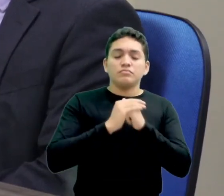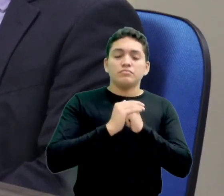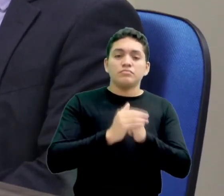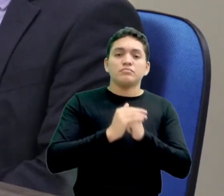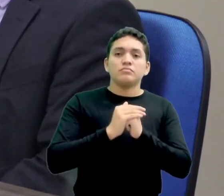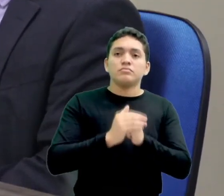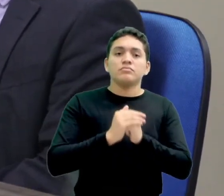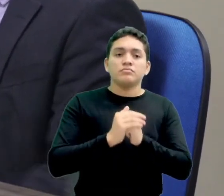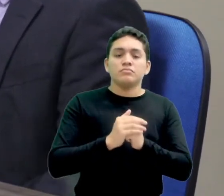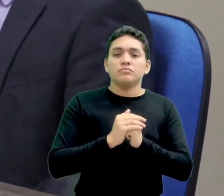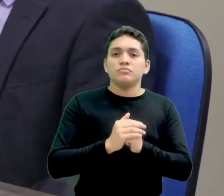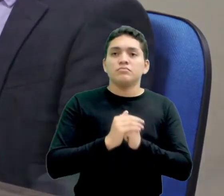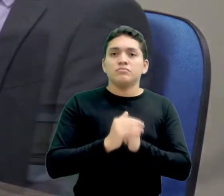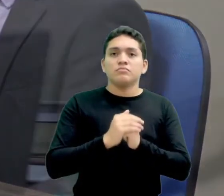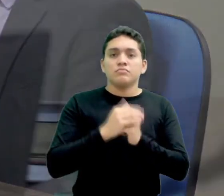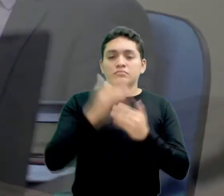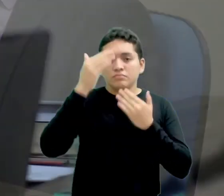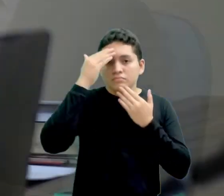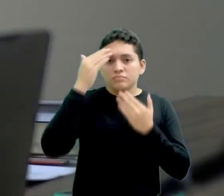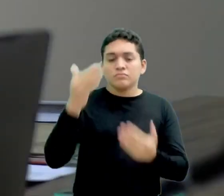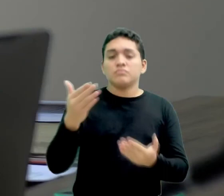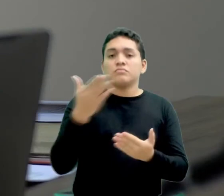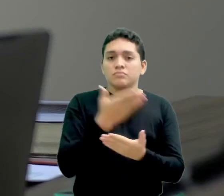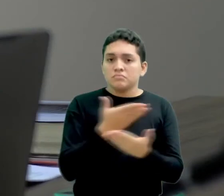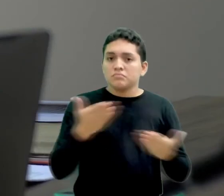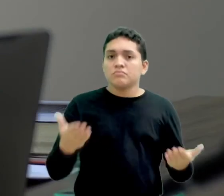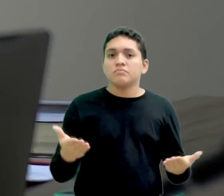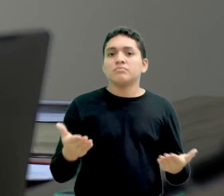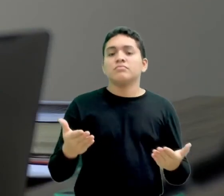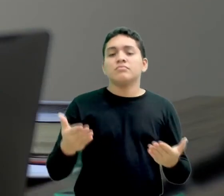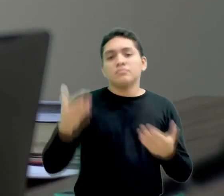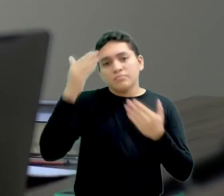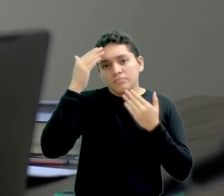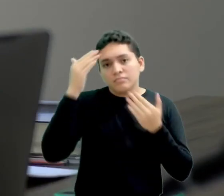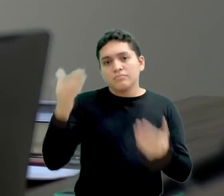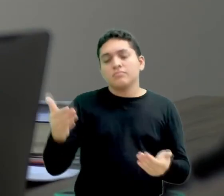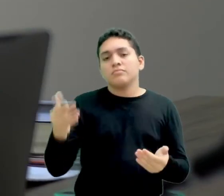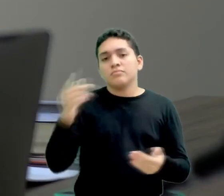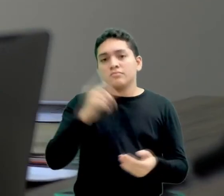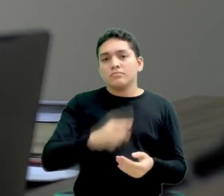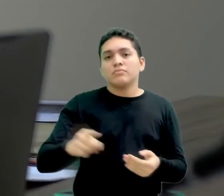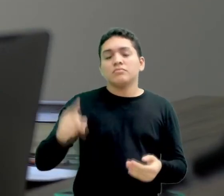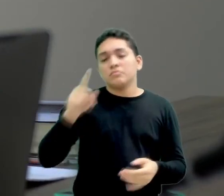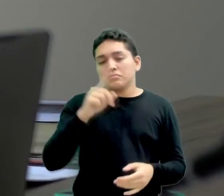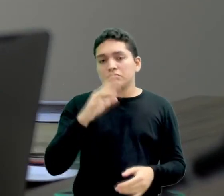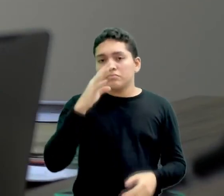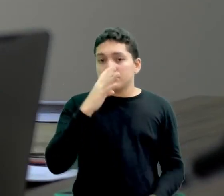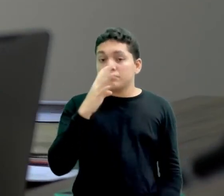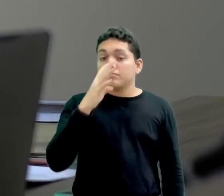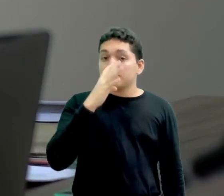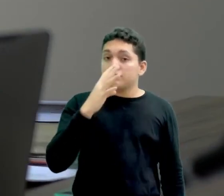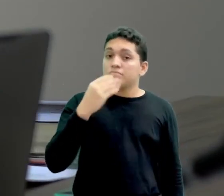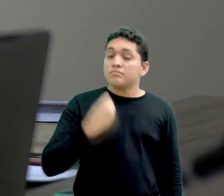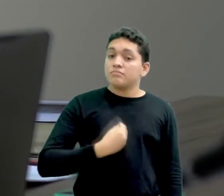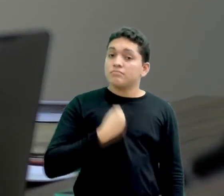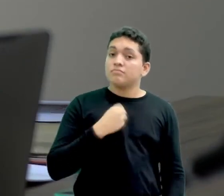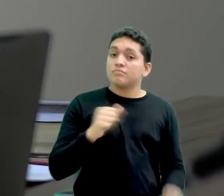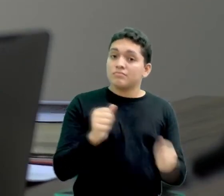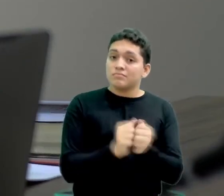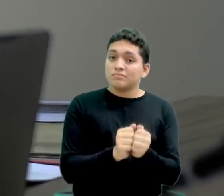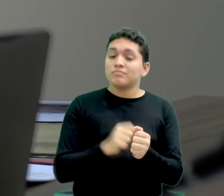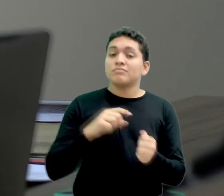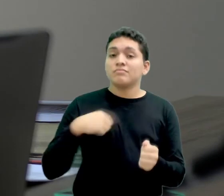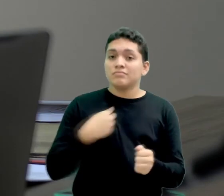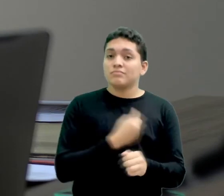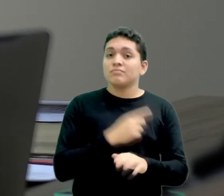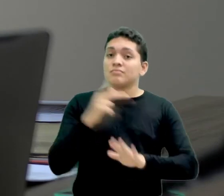Amém. Amém. Muito obrigado a todos, obrigado pela sua audiência, por estar assistindo a nossa